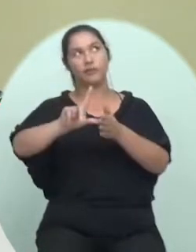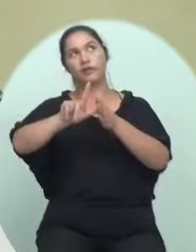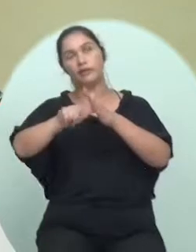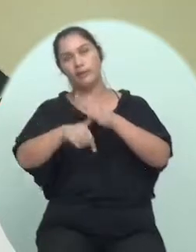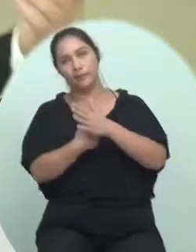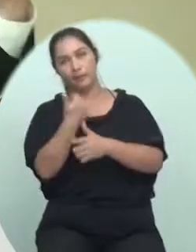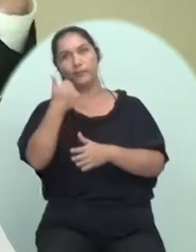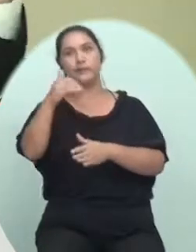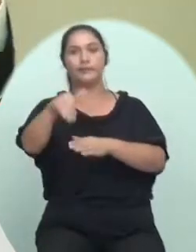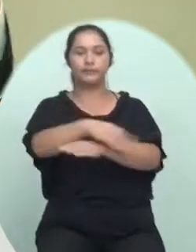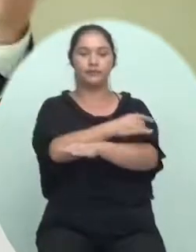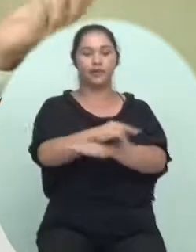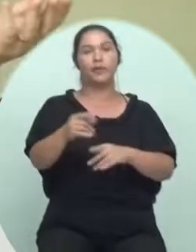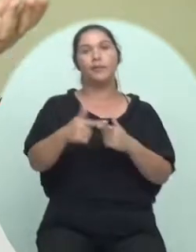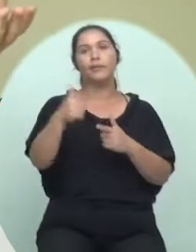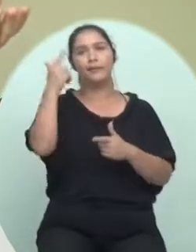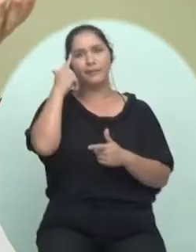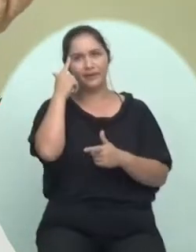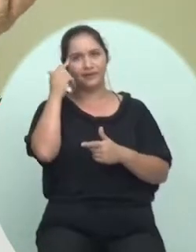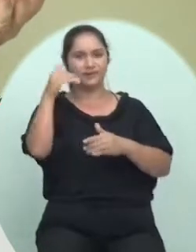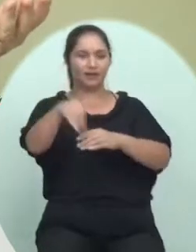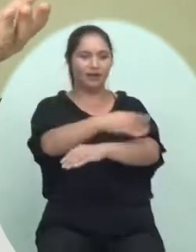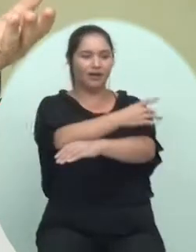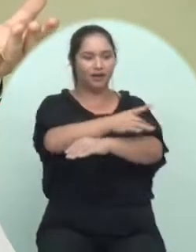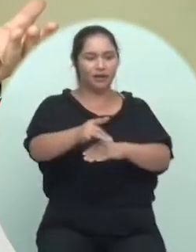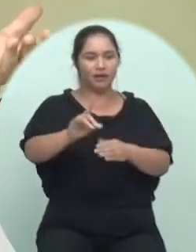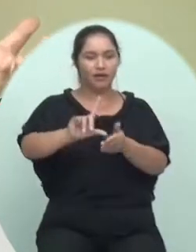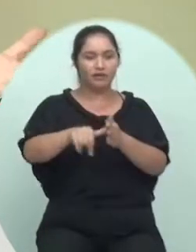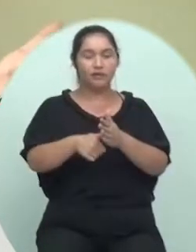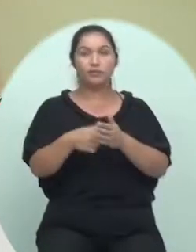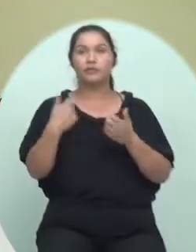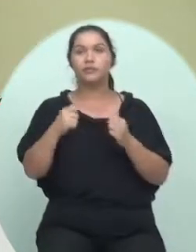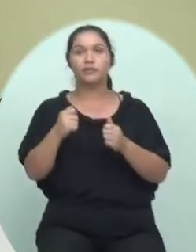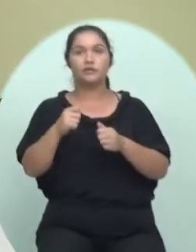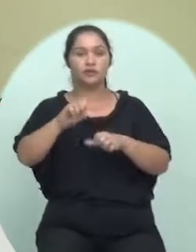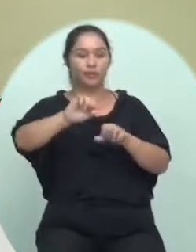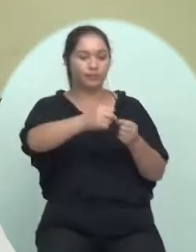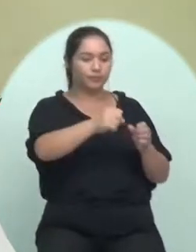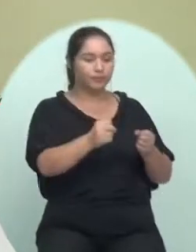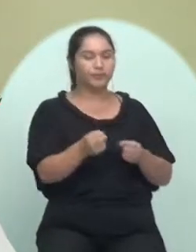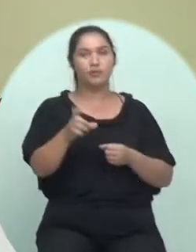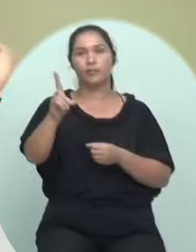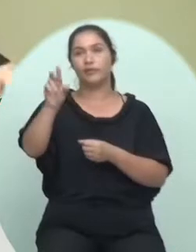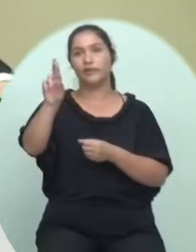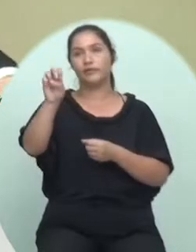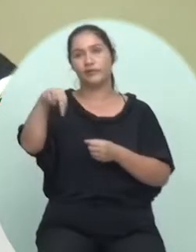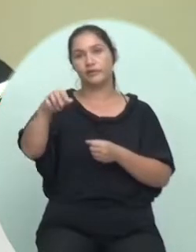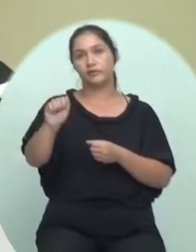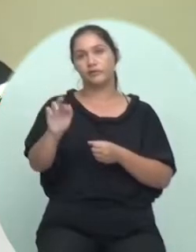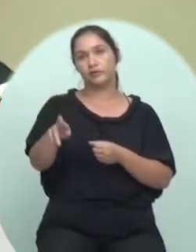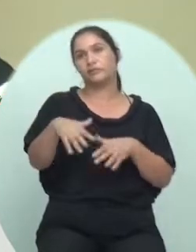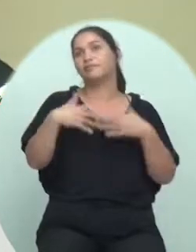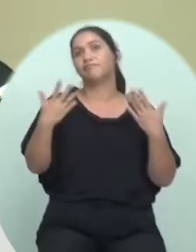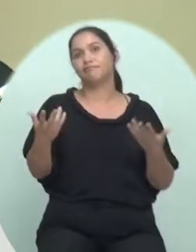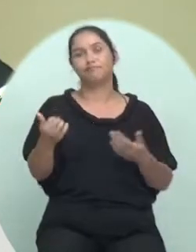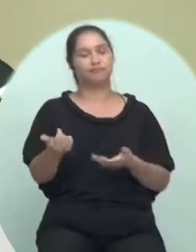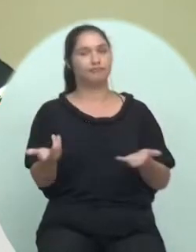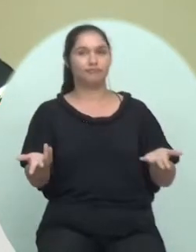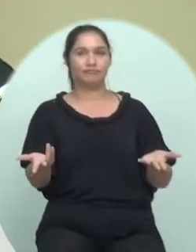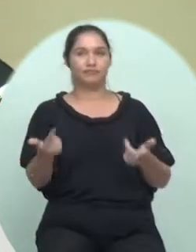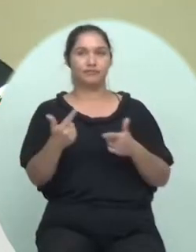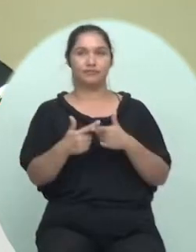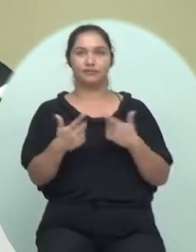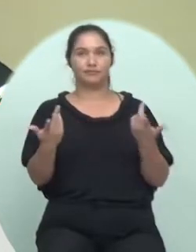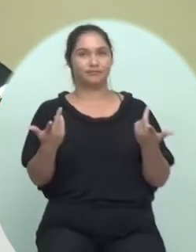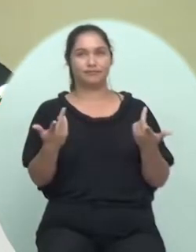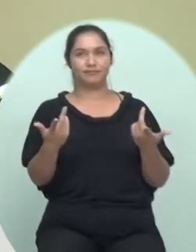não fazer e voltar lá atrás, depois arrebentar tudo e fazer novamente, né? Refazer. né, que normalmente em muitos municípios é isso que se faz,